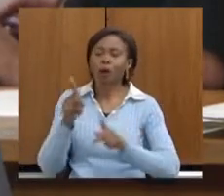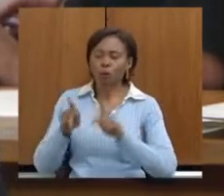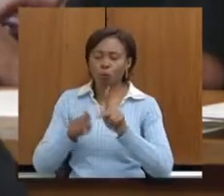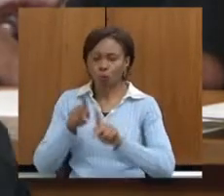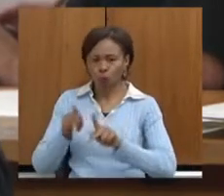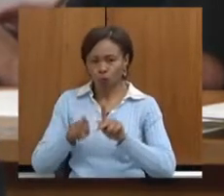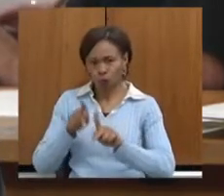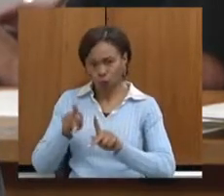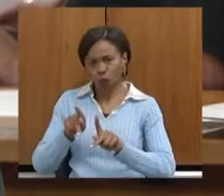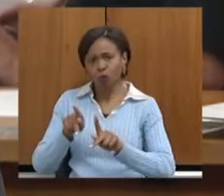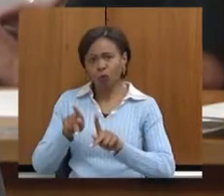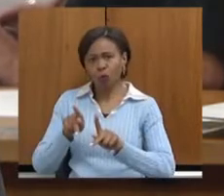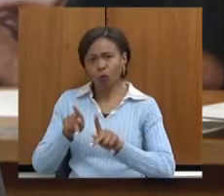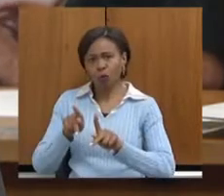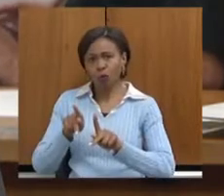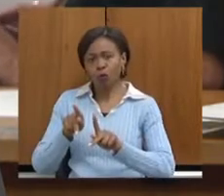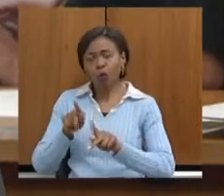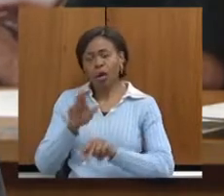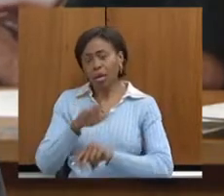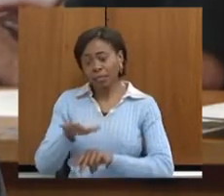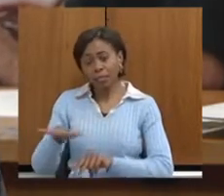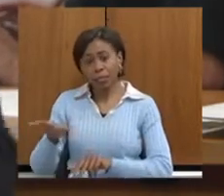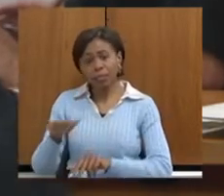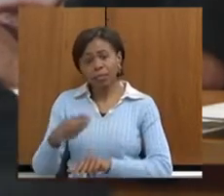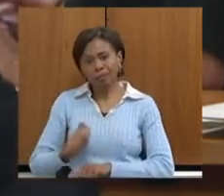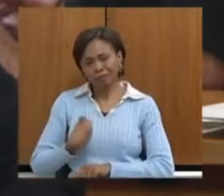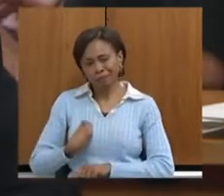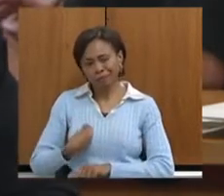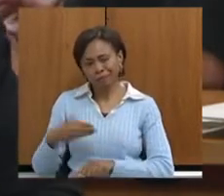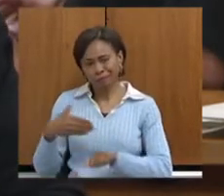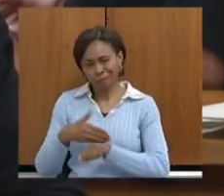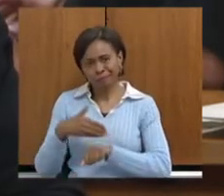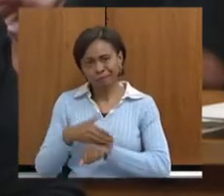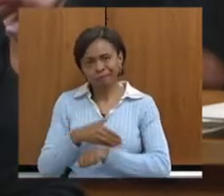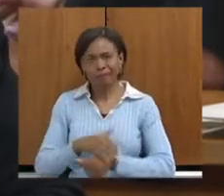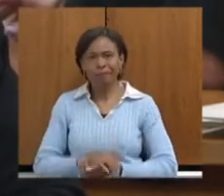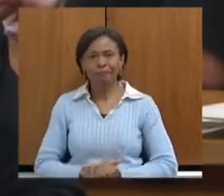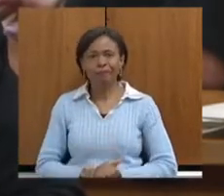parte das crianças aqui presentes